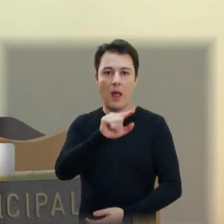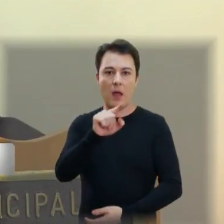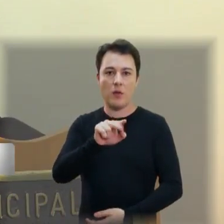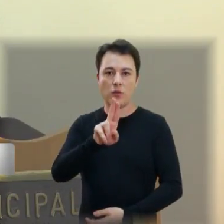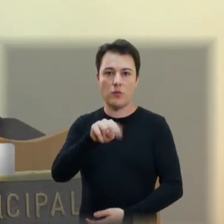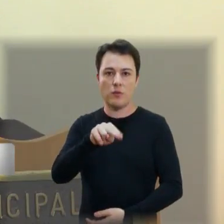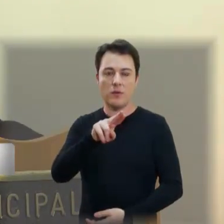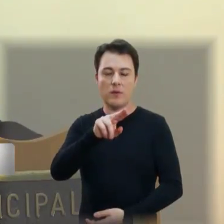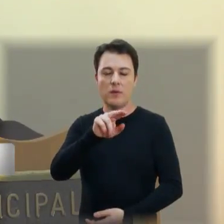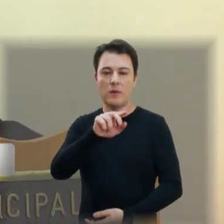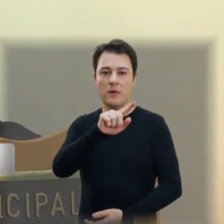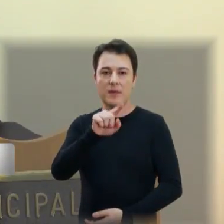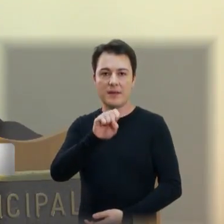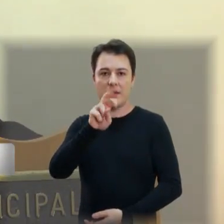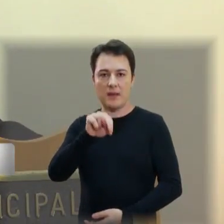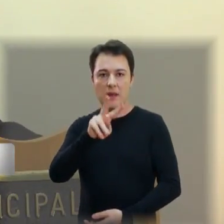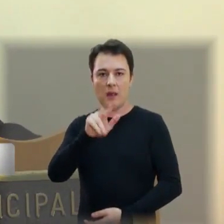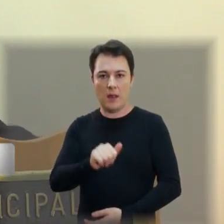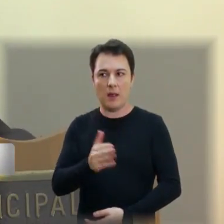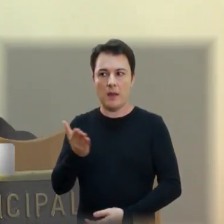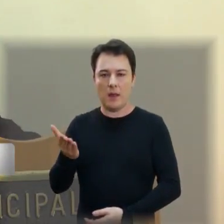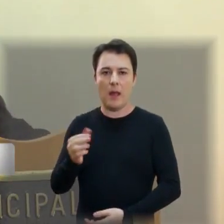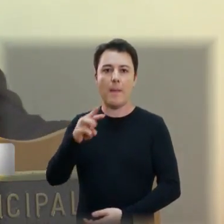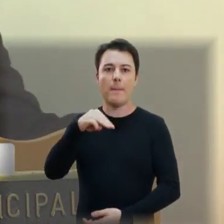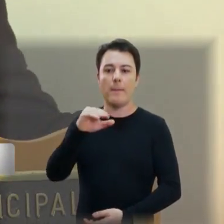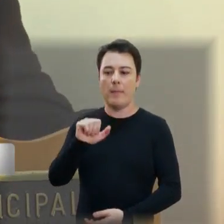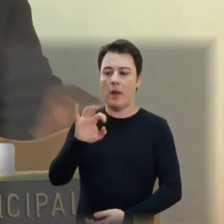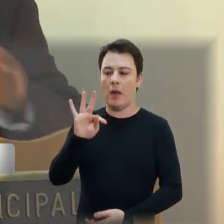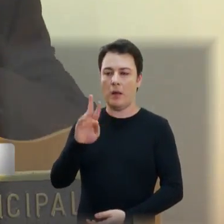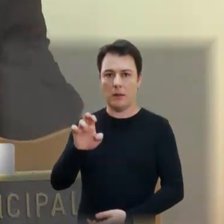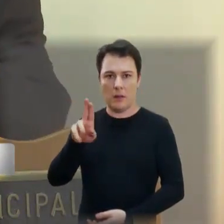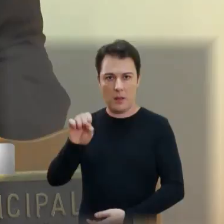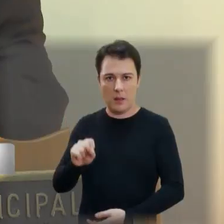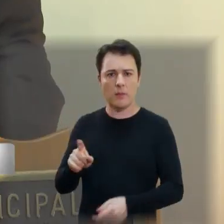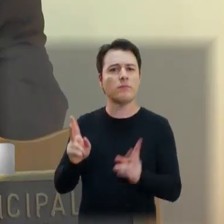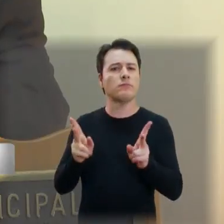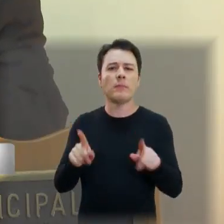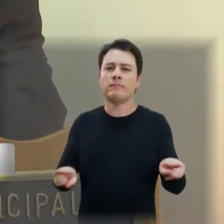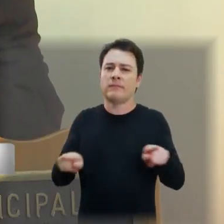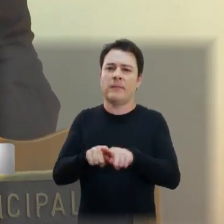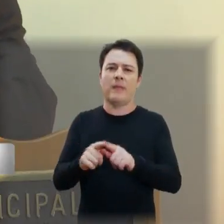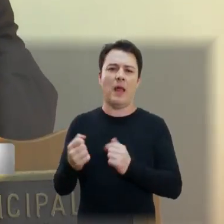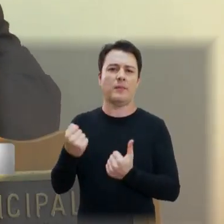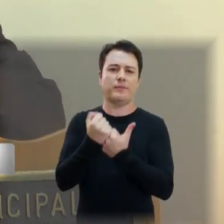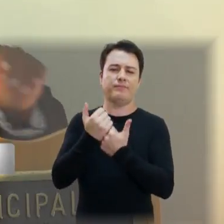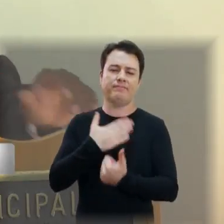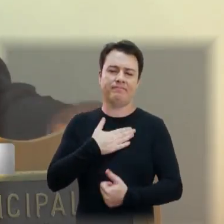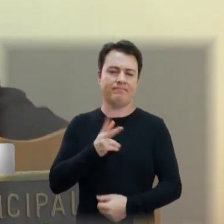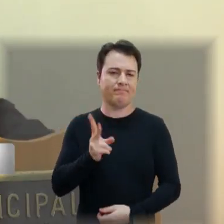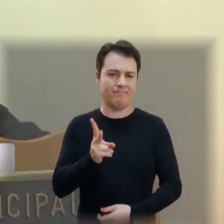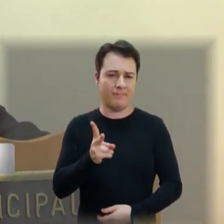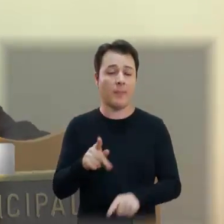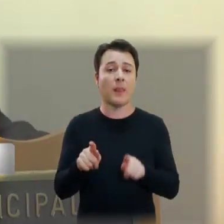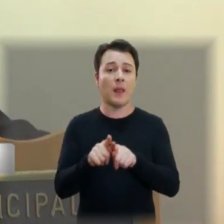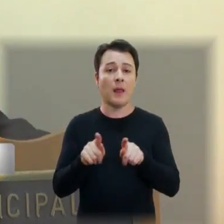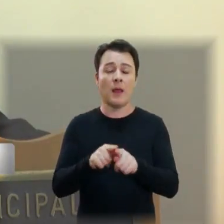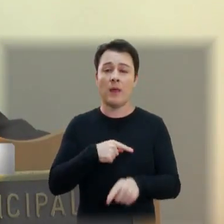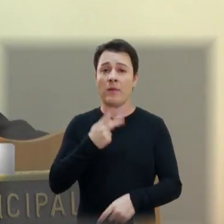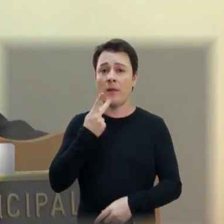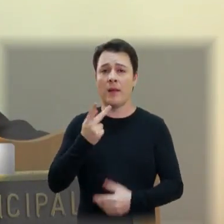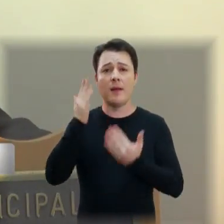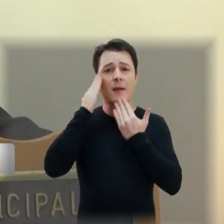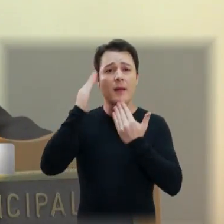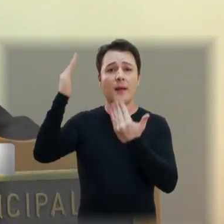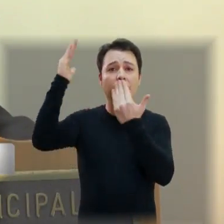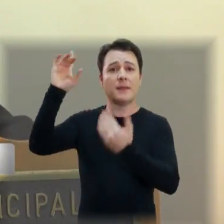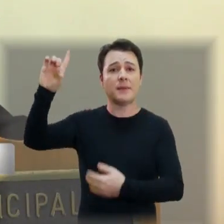Uniara, também para o Matheus, um grande companheiro, parceiro, que está sempre aí colaborando com a gente. E também agradecer a